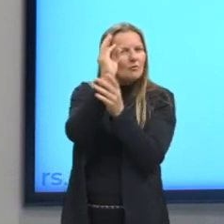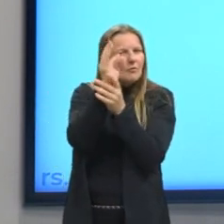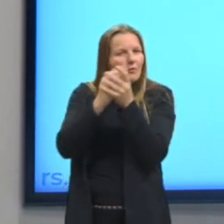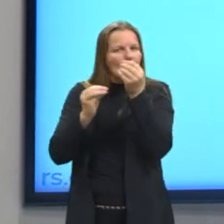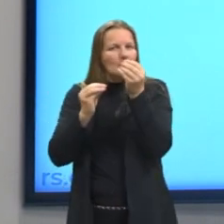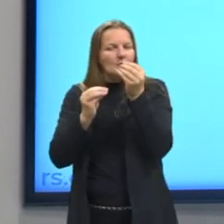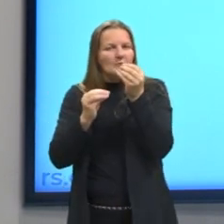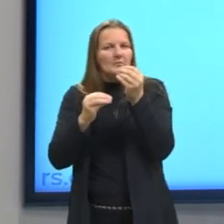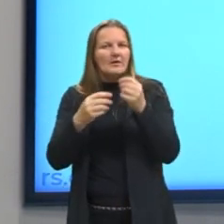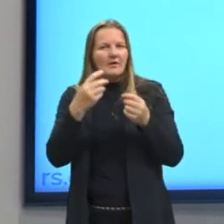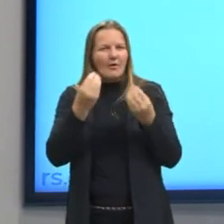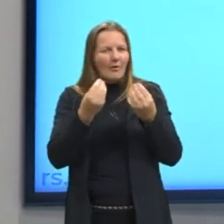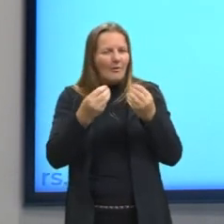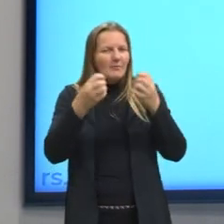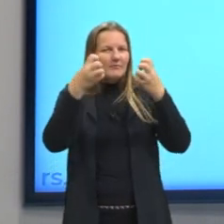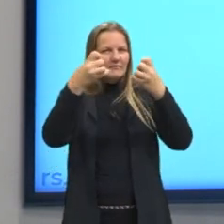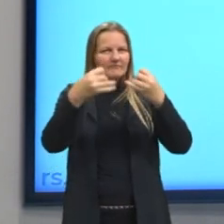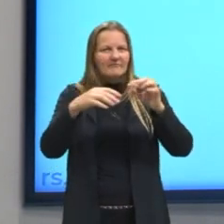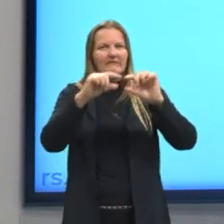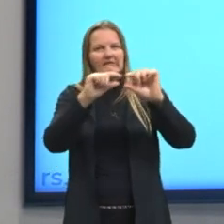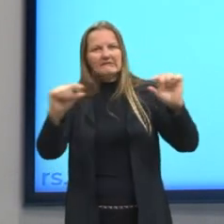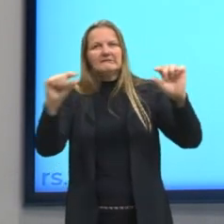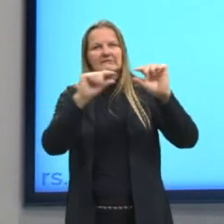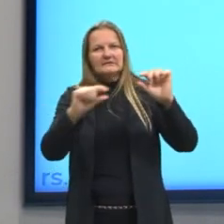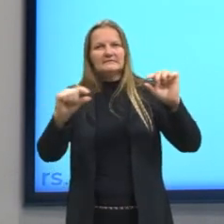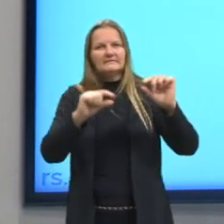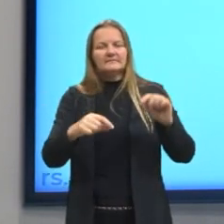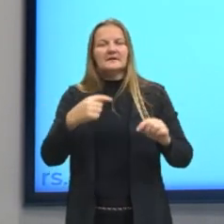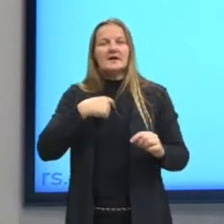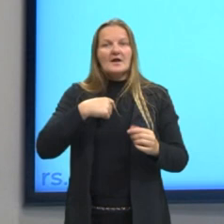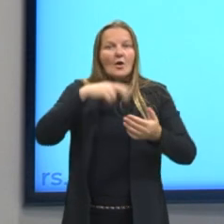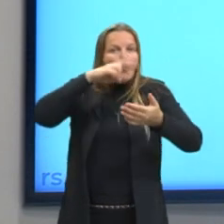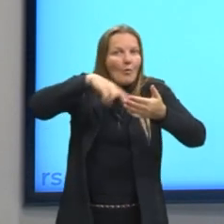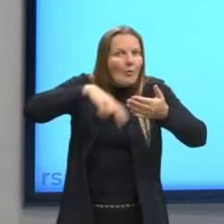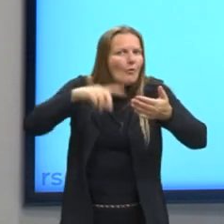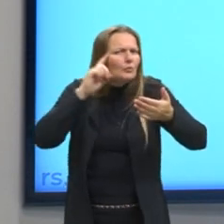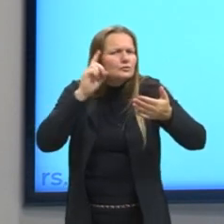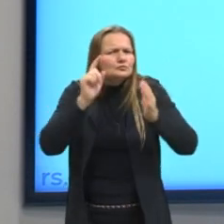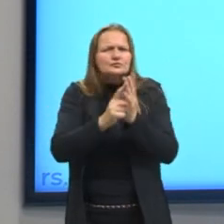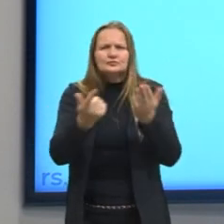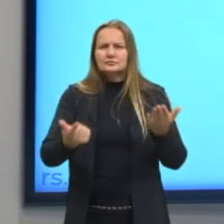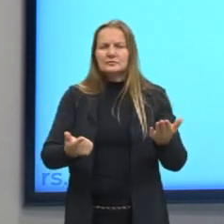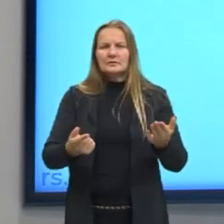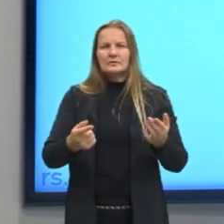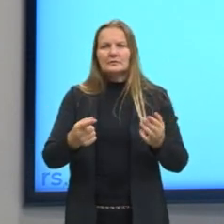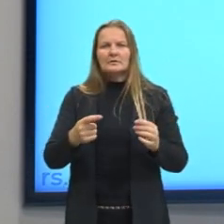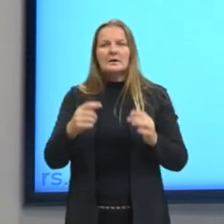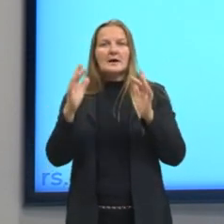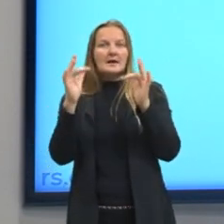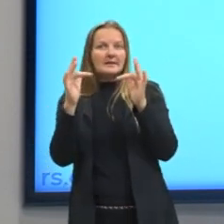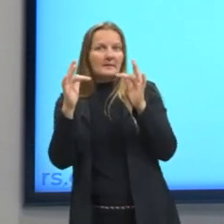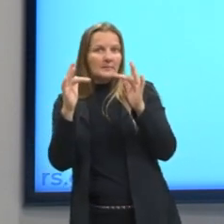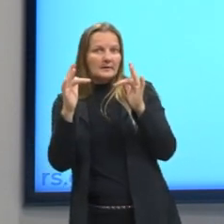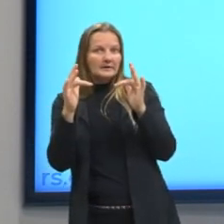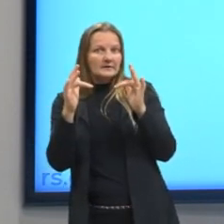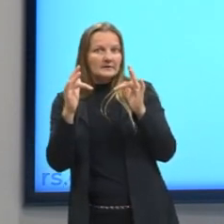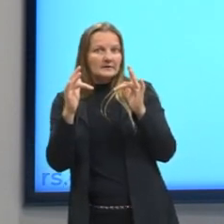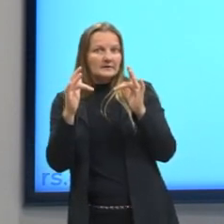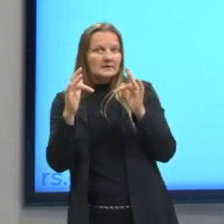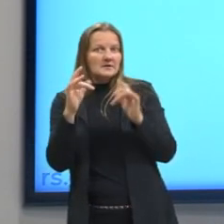olhem como poderia ficar Eu leio o jornal todos os dias minha